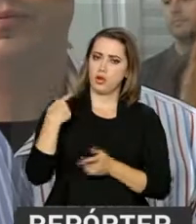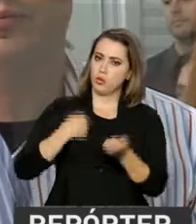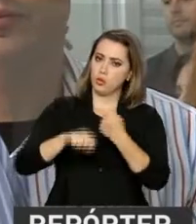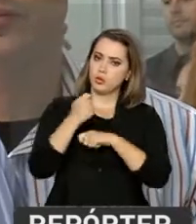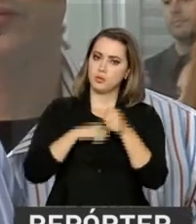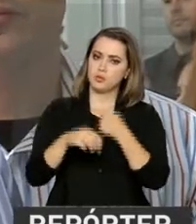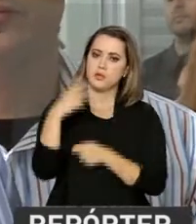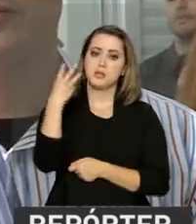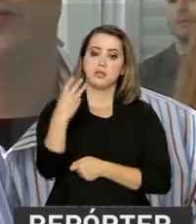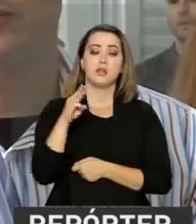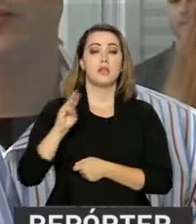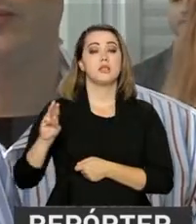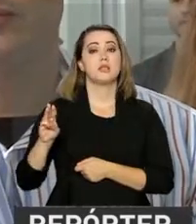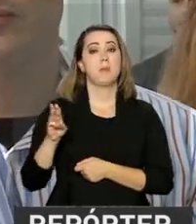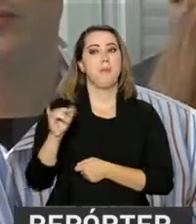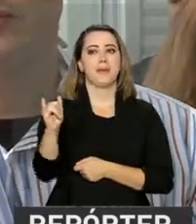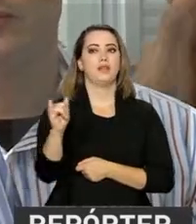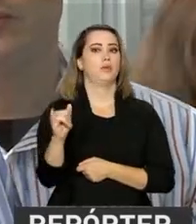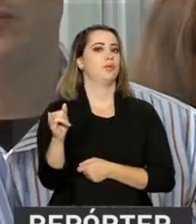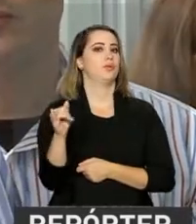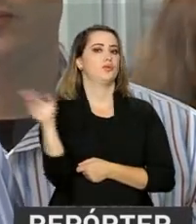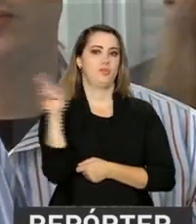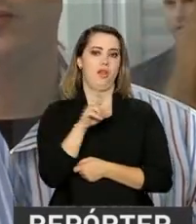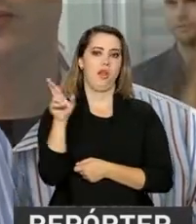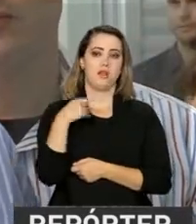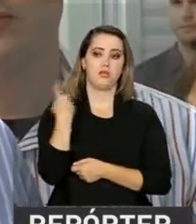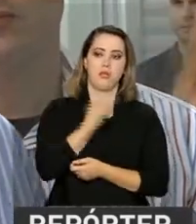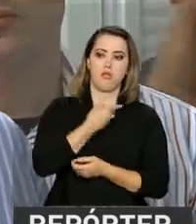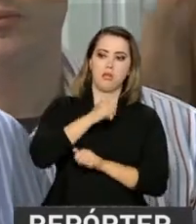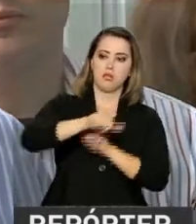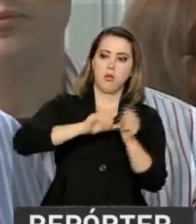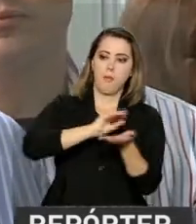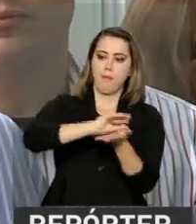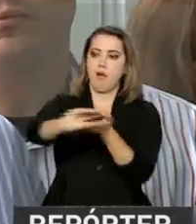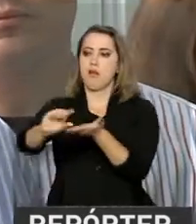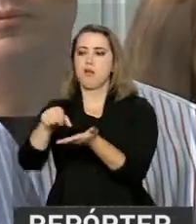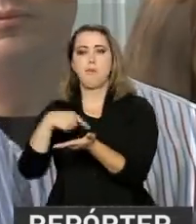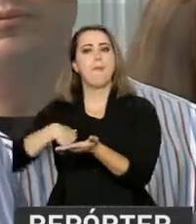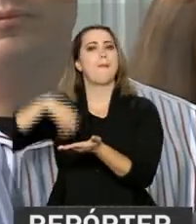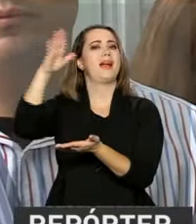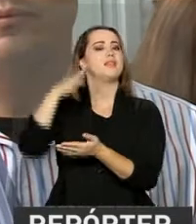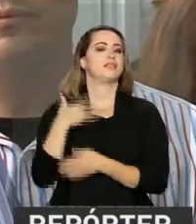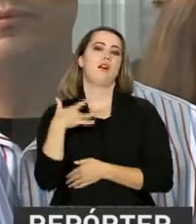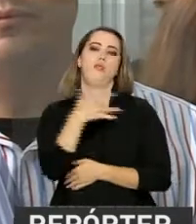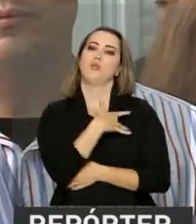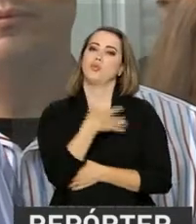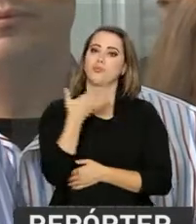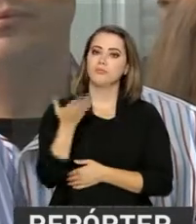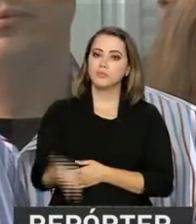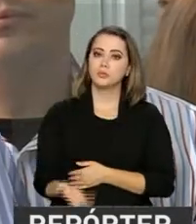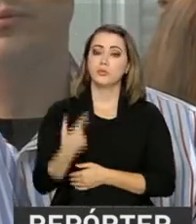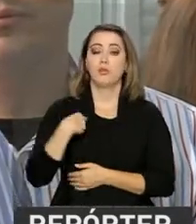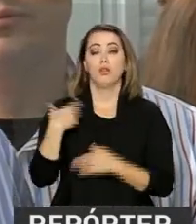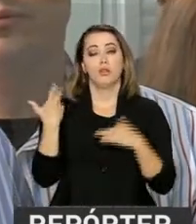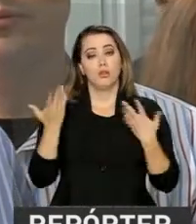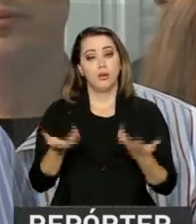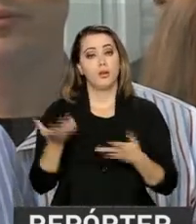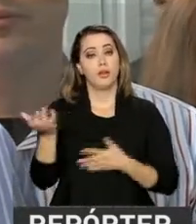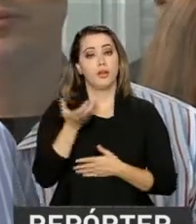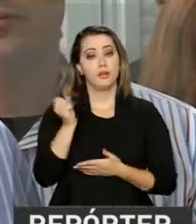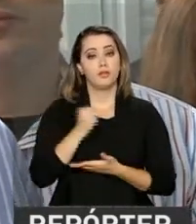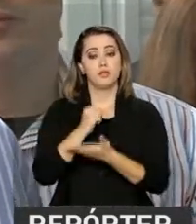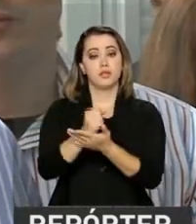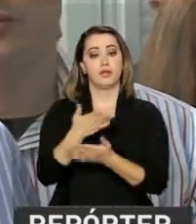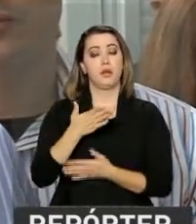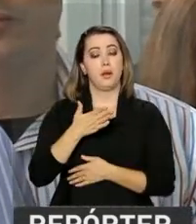bilhões e 200 nesse primeiro ano, reaplicamos tudo em mais serviços de saúde. Com esta lógica, eu espero poder entregar a